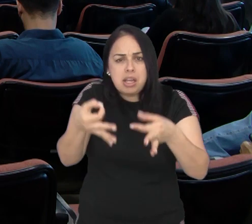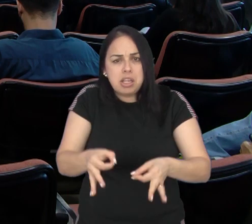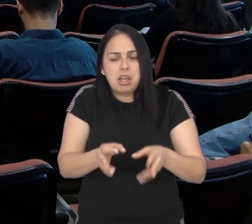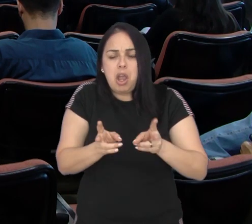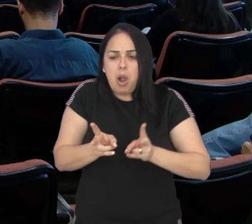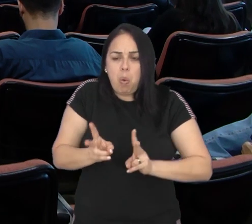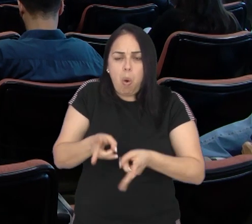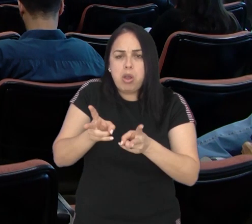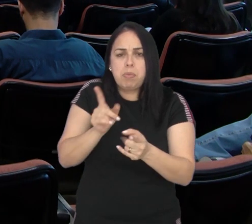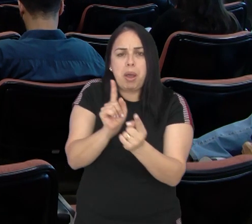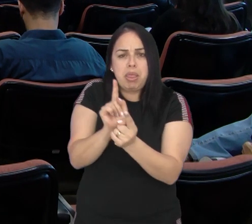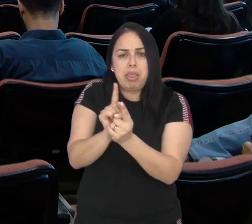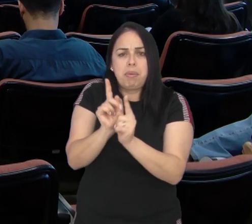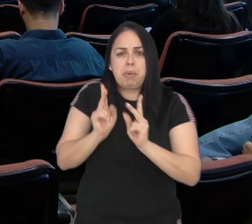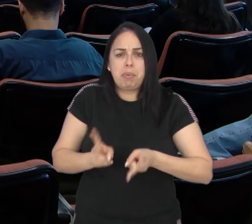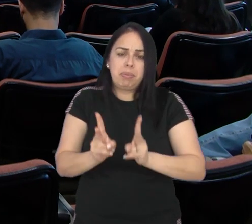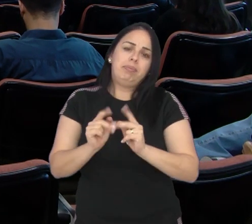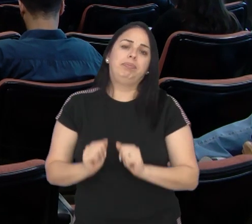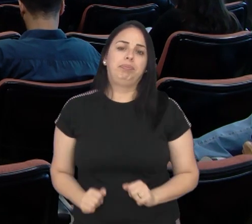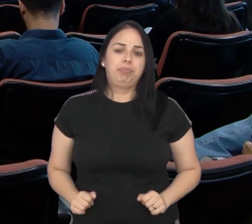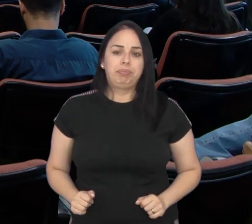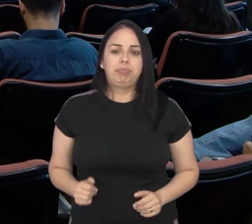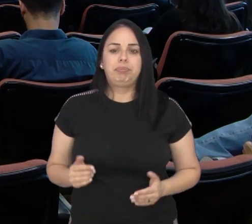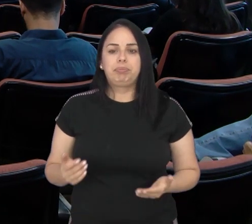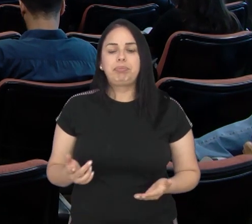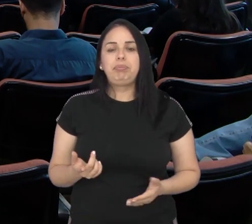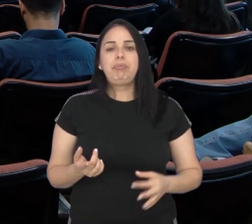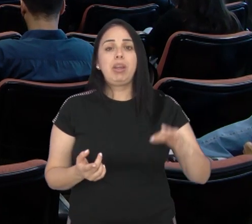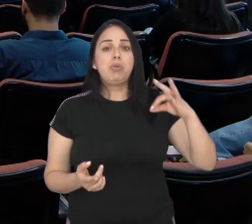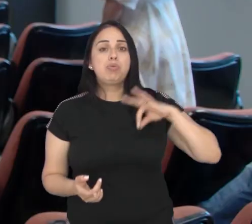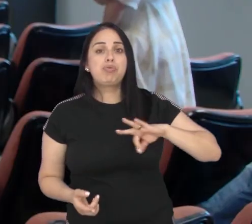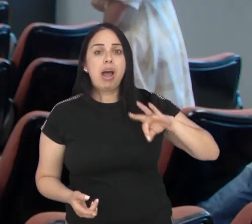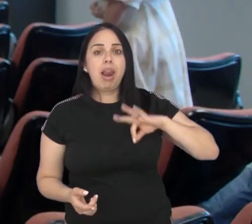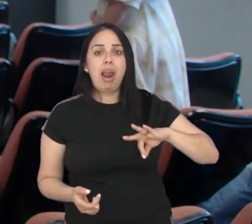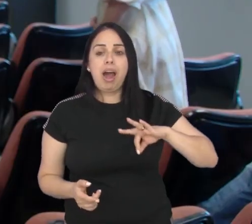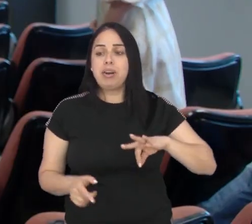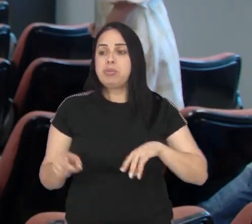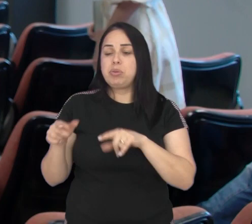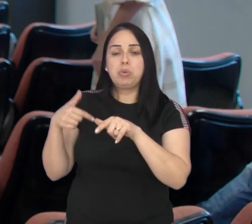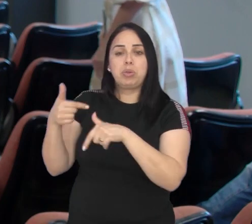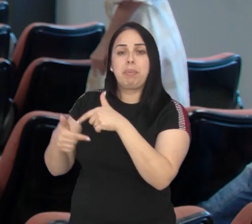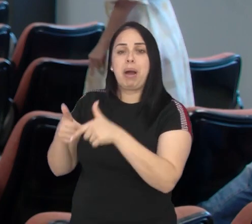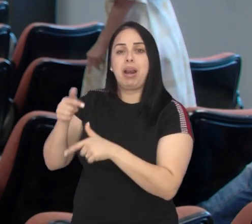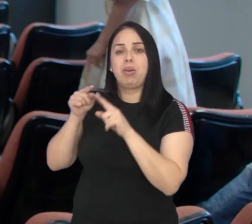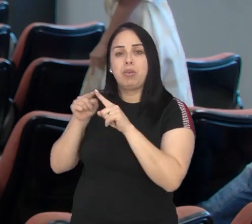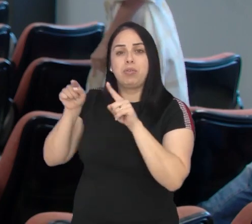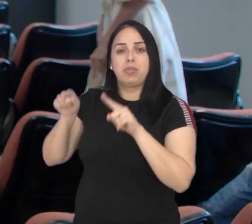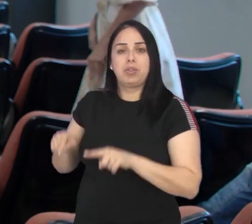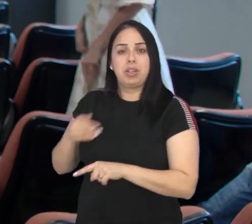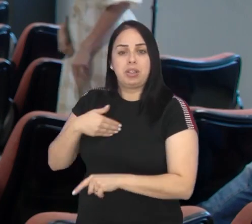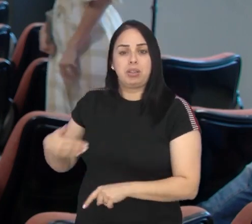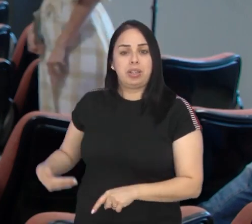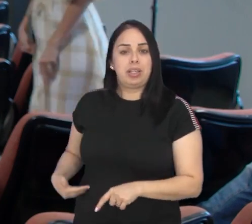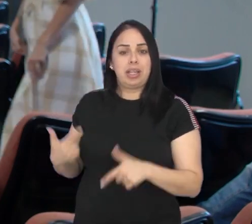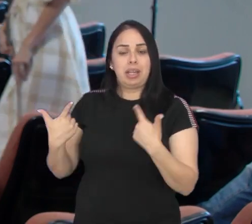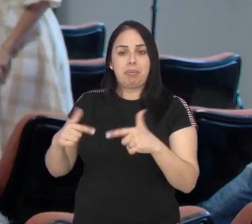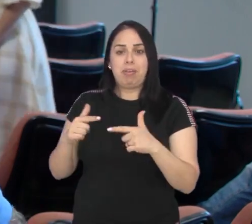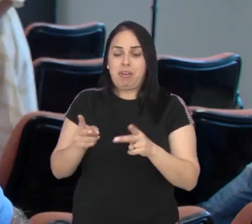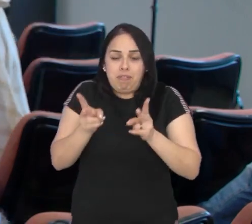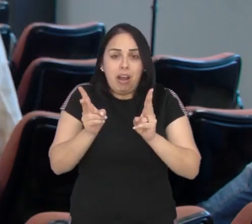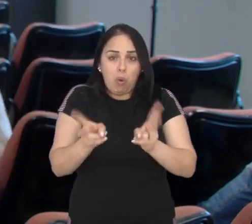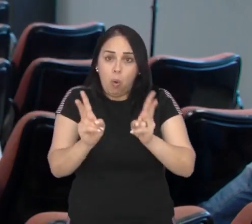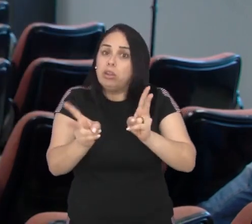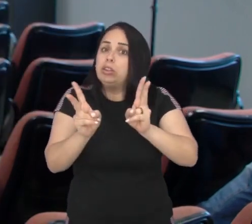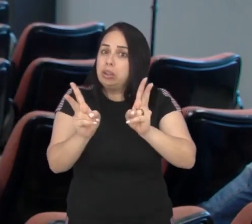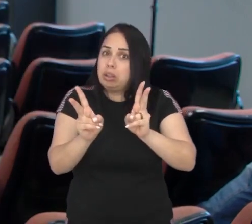dos funcionários e continuidade do atendimento nas unidades. Os salários e o trabalho dos servidores que hoje atuam